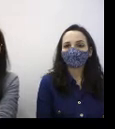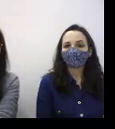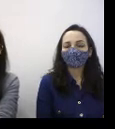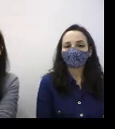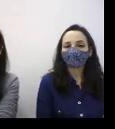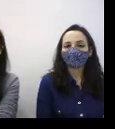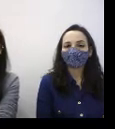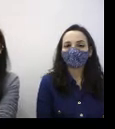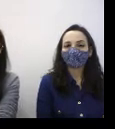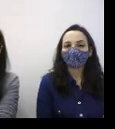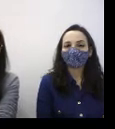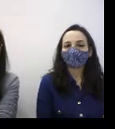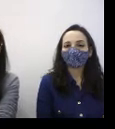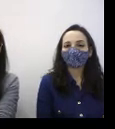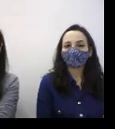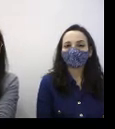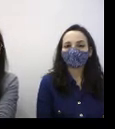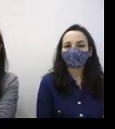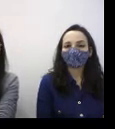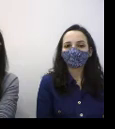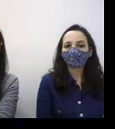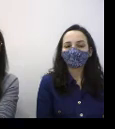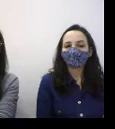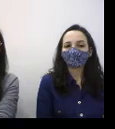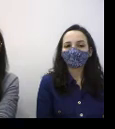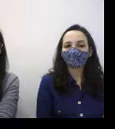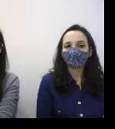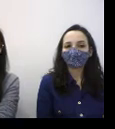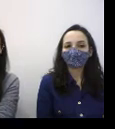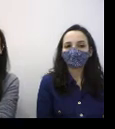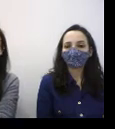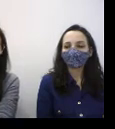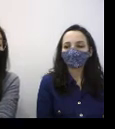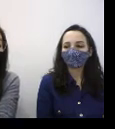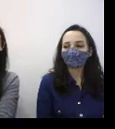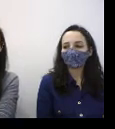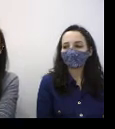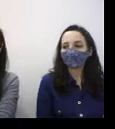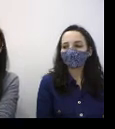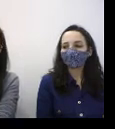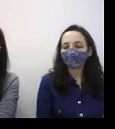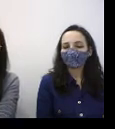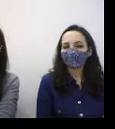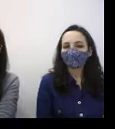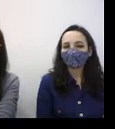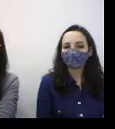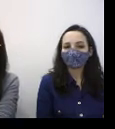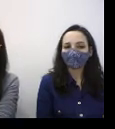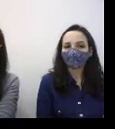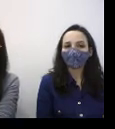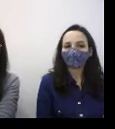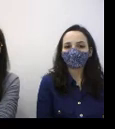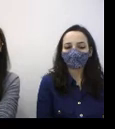demasiadamente em excesso. Então, a gente configura, a gente não consegue ler a realidade da forma que ela se processa, da forma que